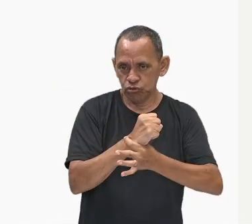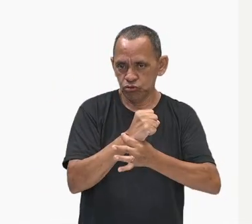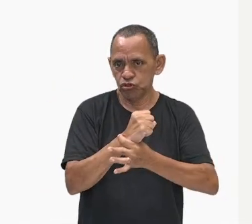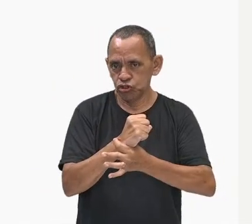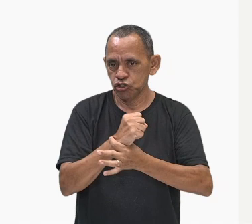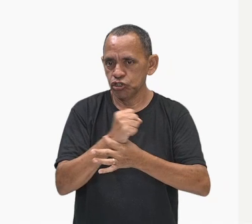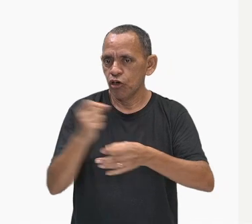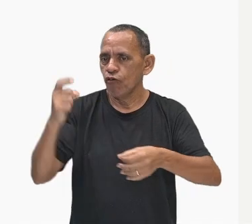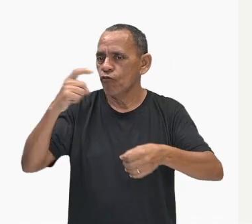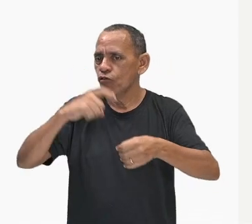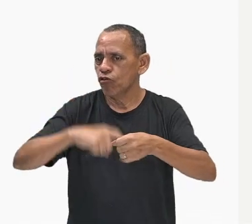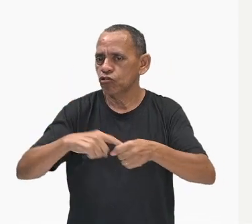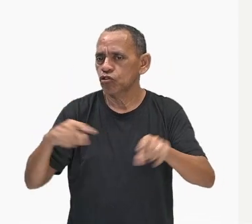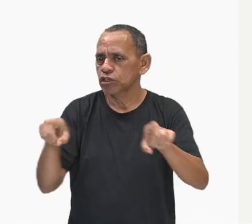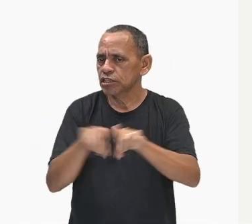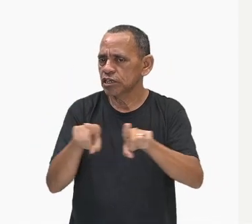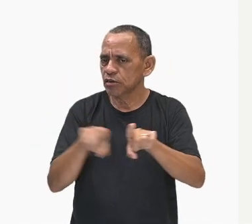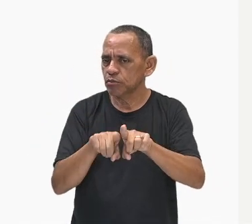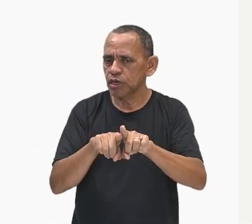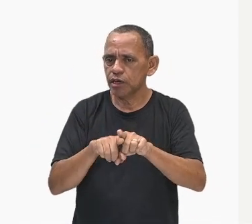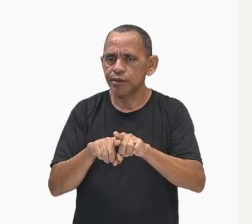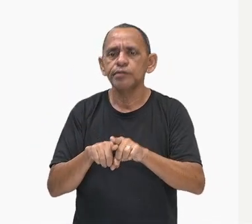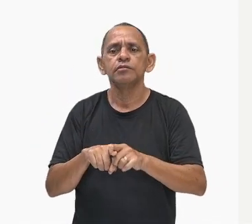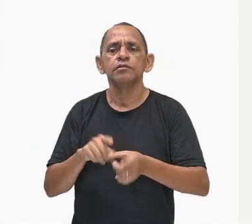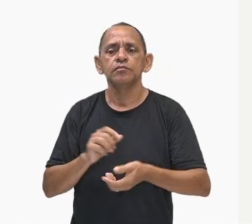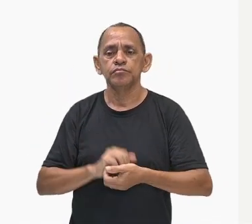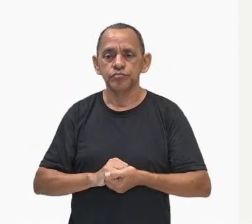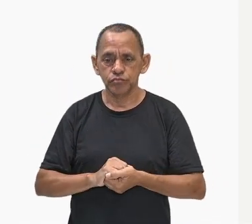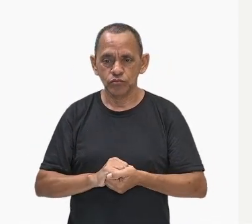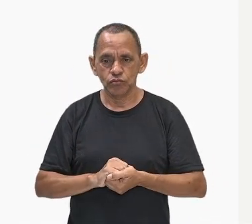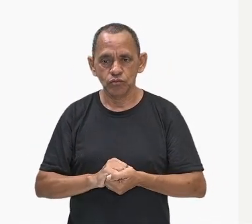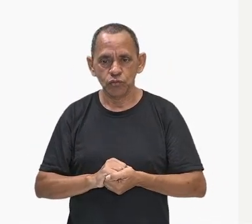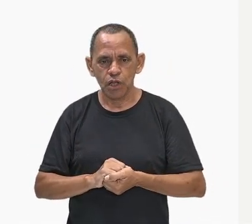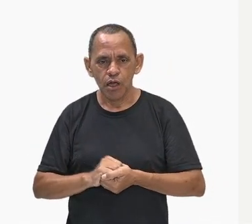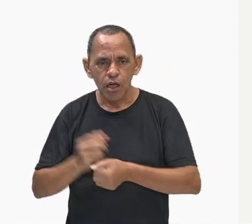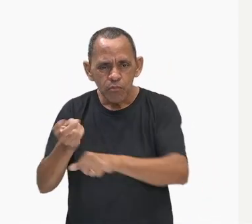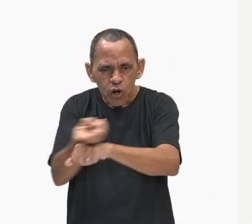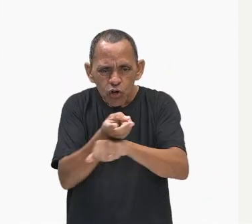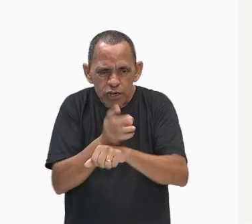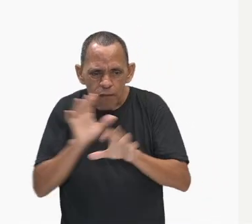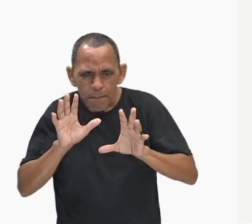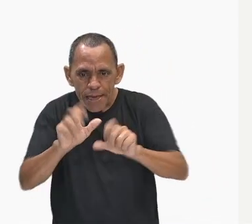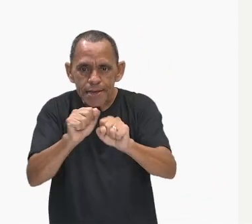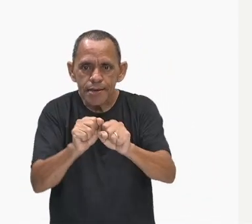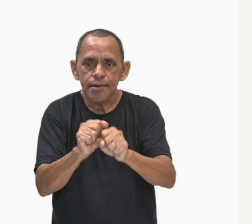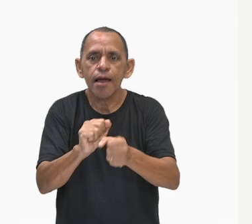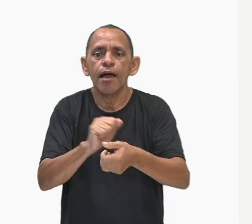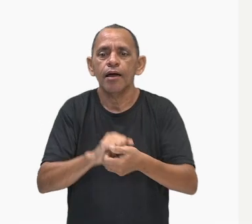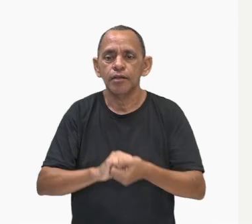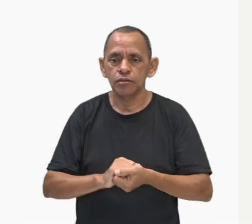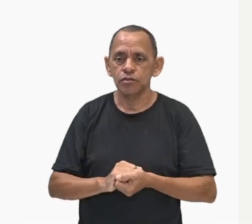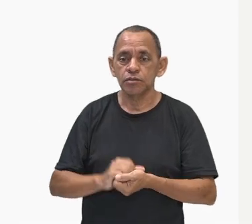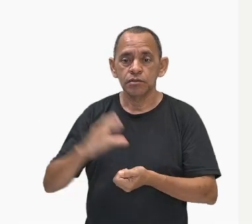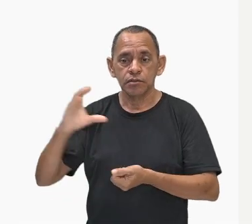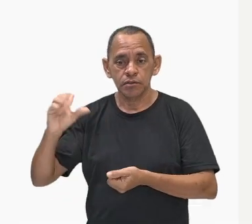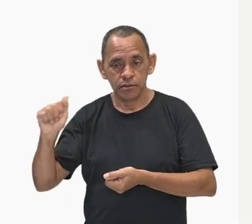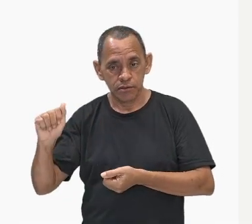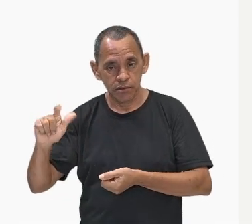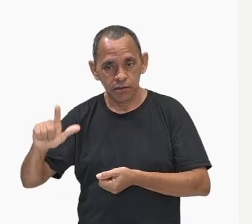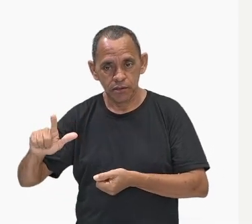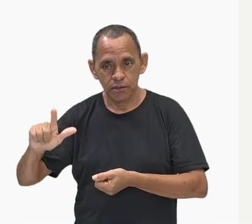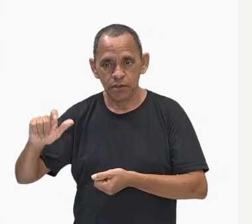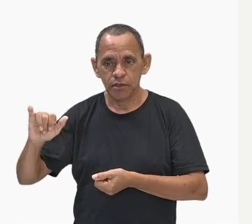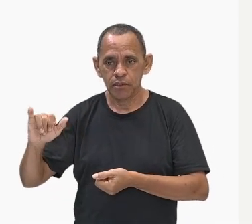da França e perseguir o calvinismo. O filme repetindo. O Carlos II,